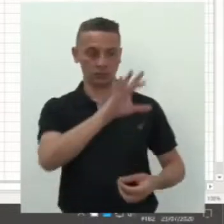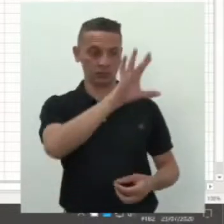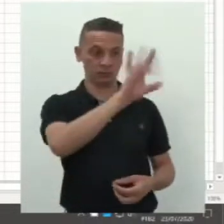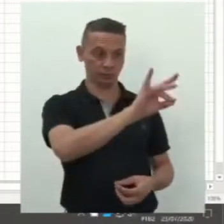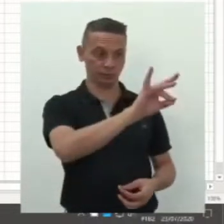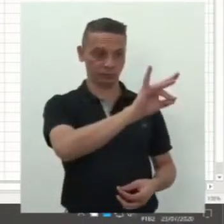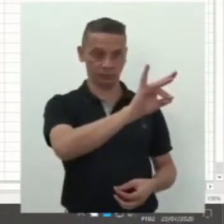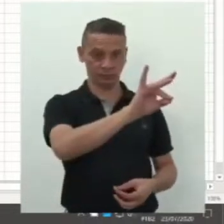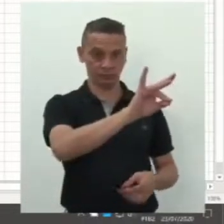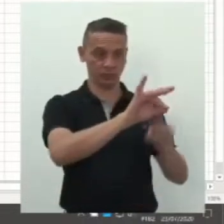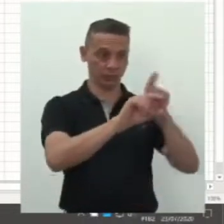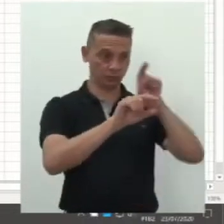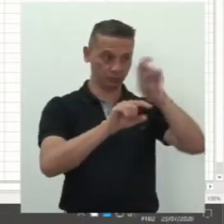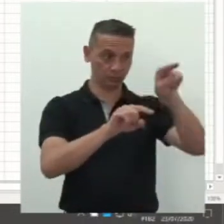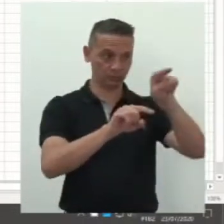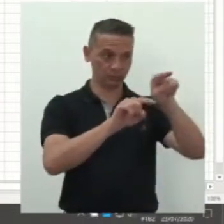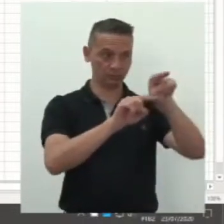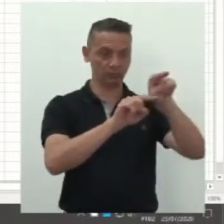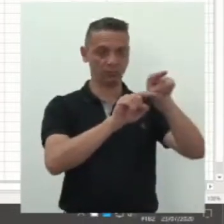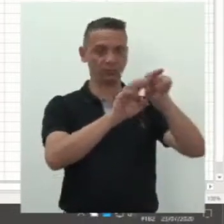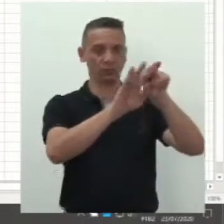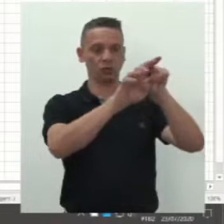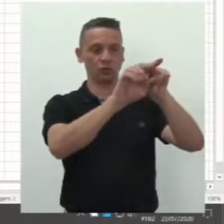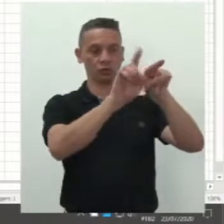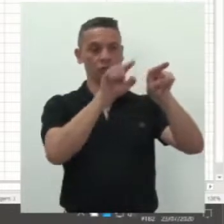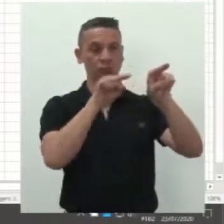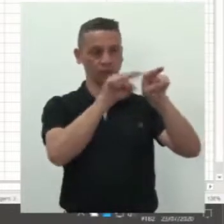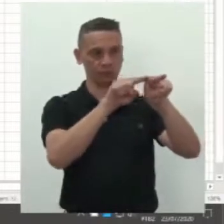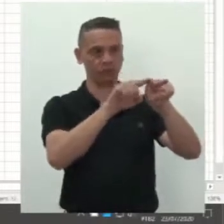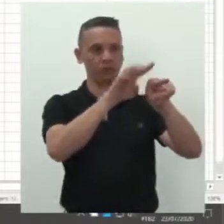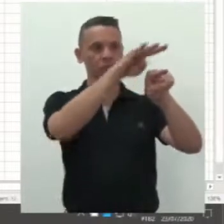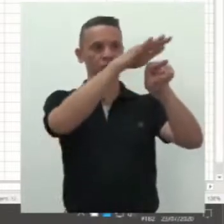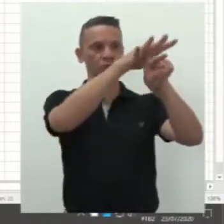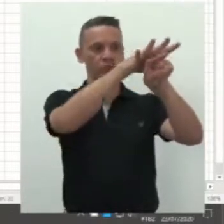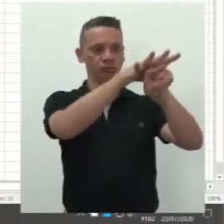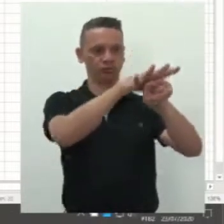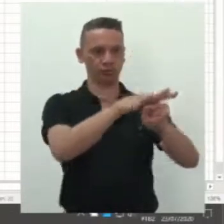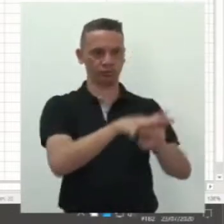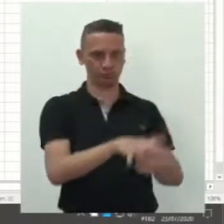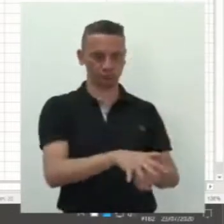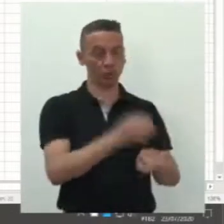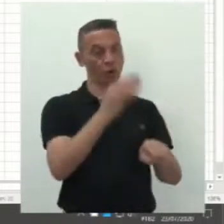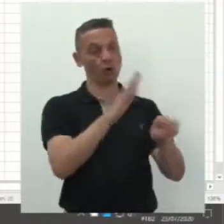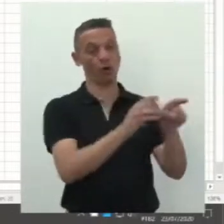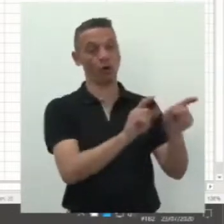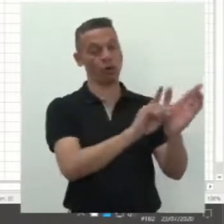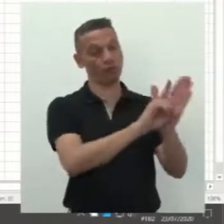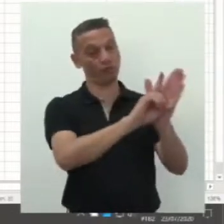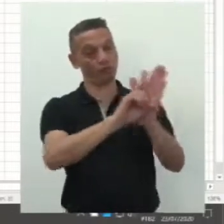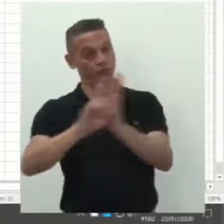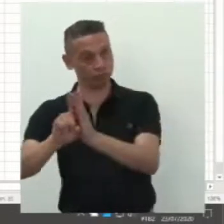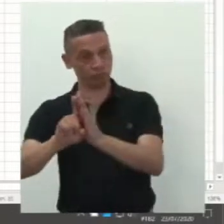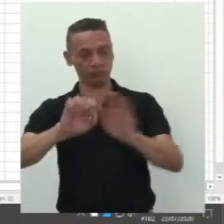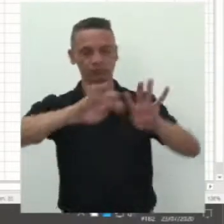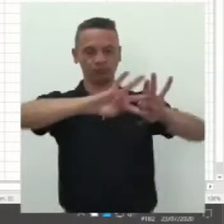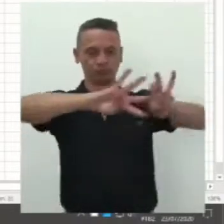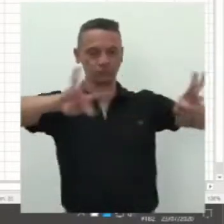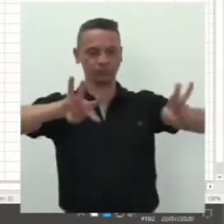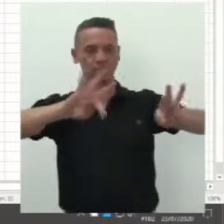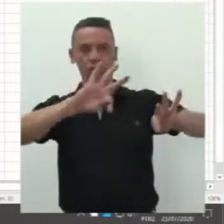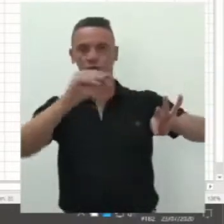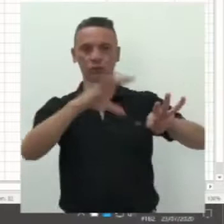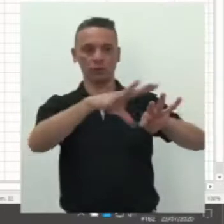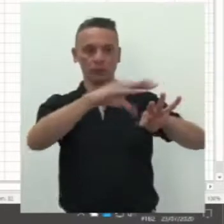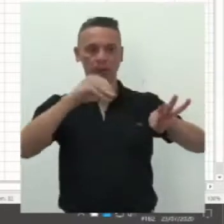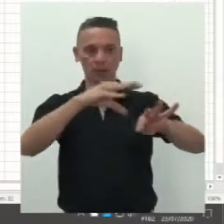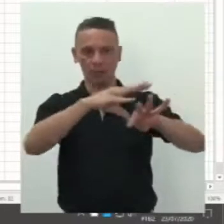em uma, eu clico, mantenho segurado e arrasto. Aqui, ó, selecionei minha tabela toda,